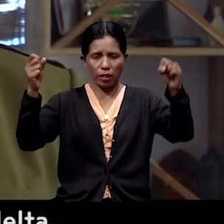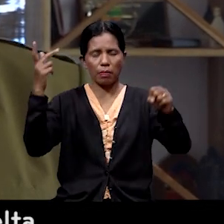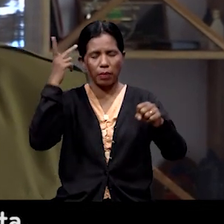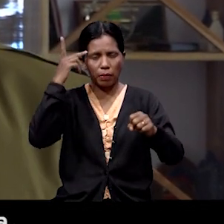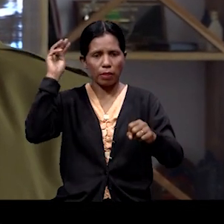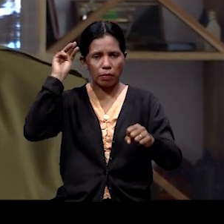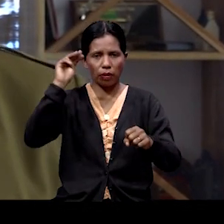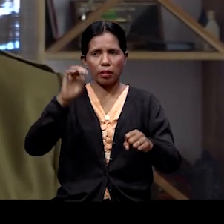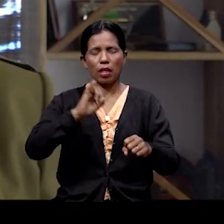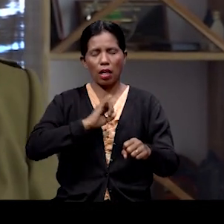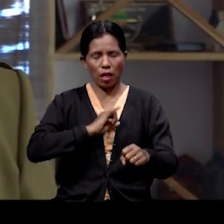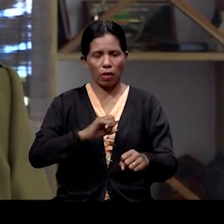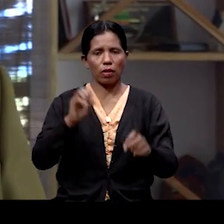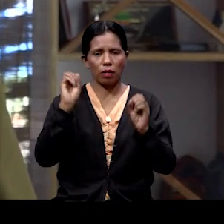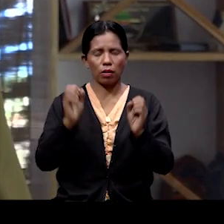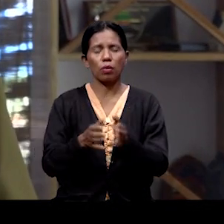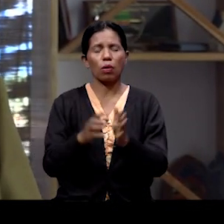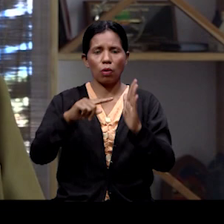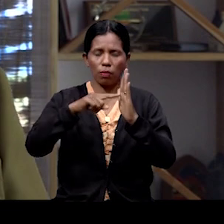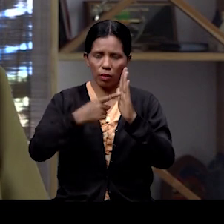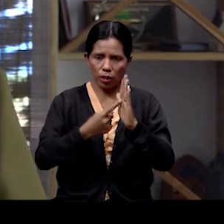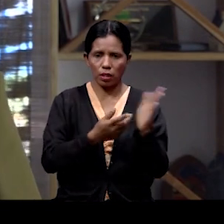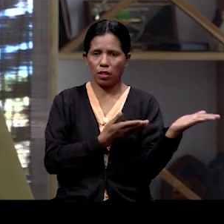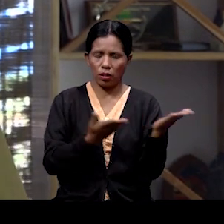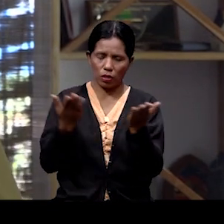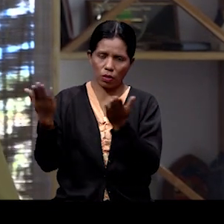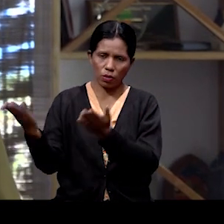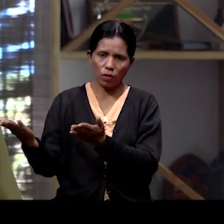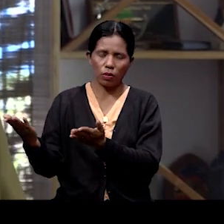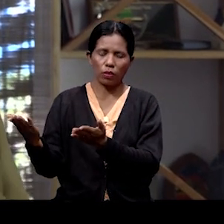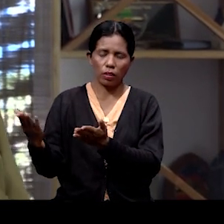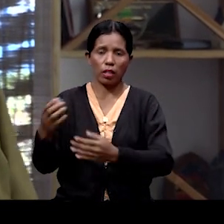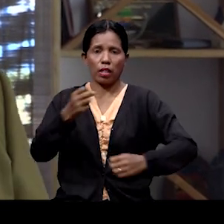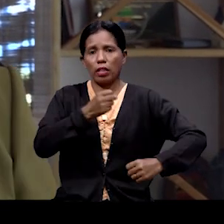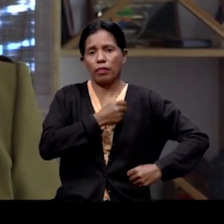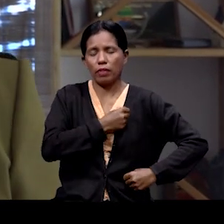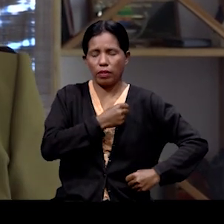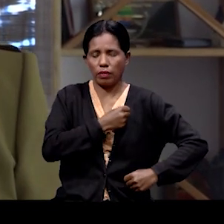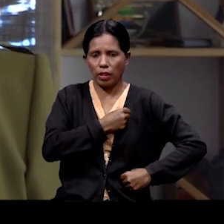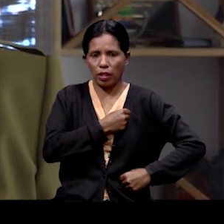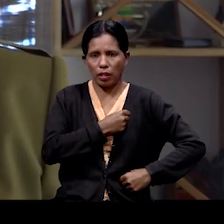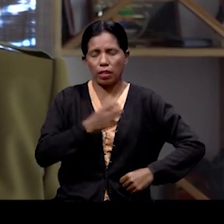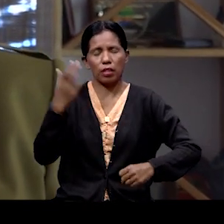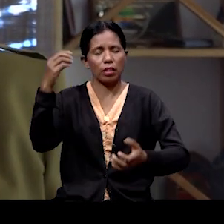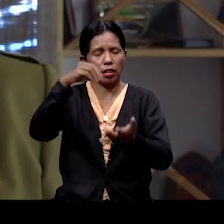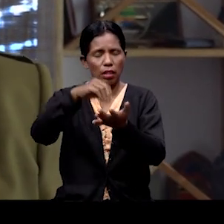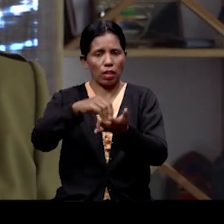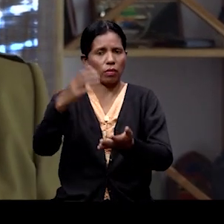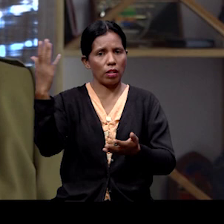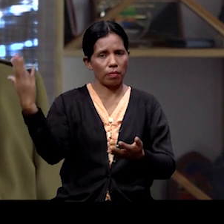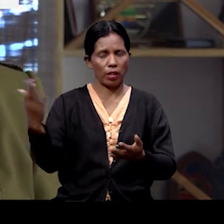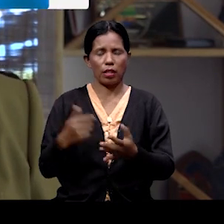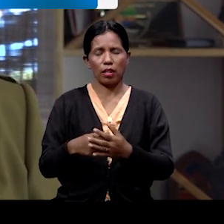presidente, ao rasig makahu lori FDTL ba zona oeste. Tamba